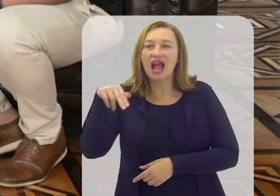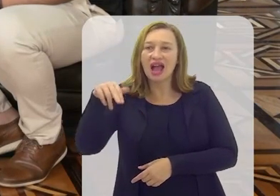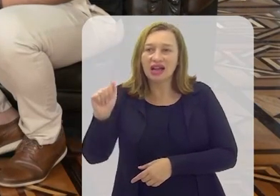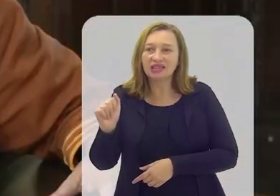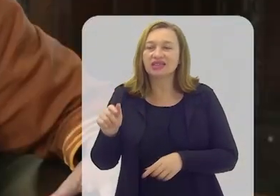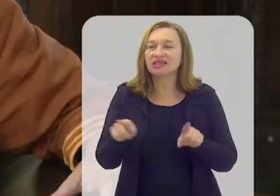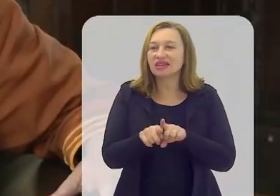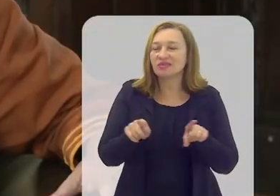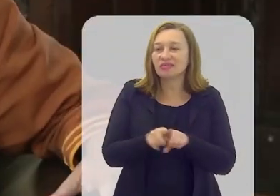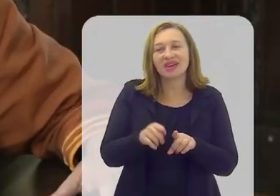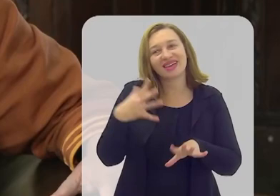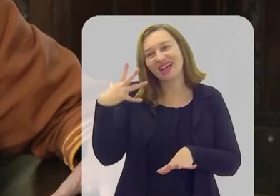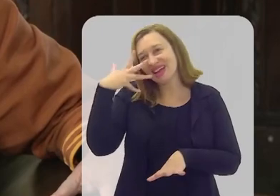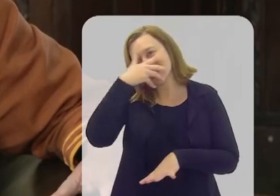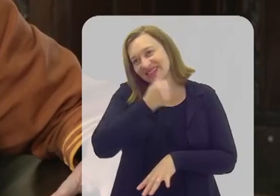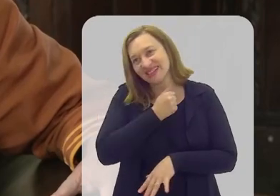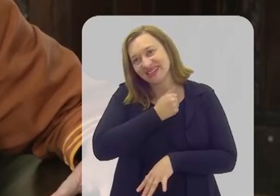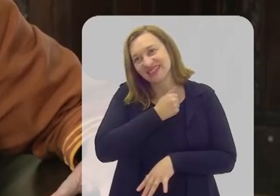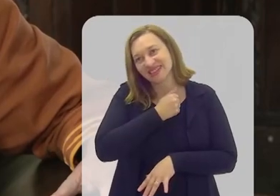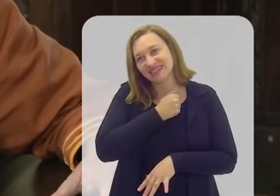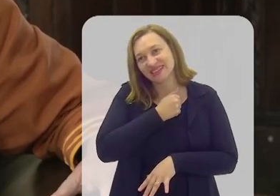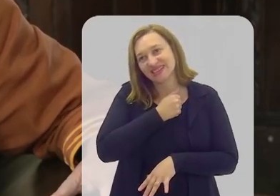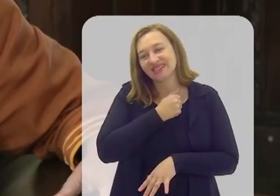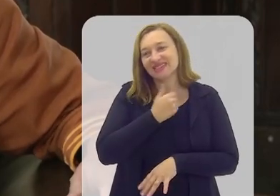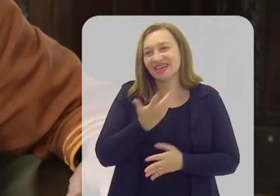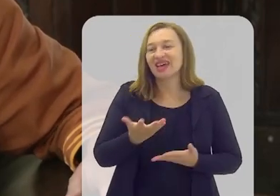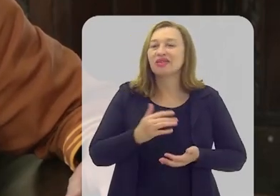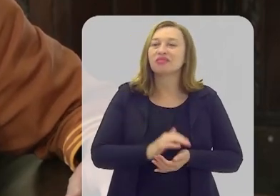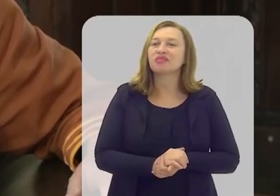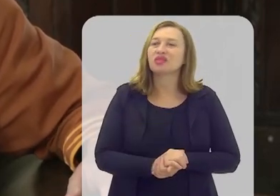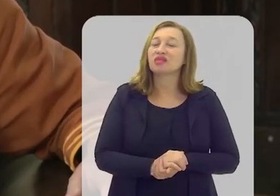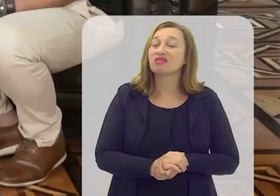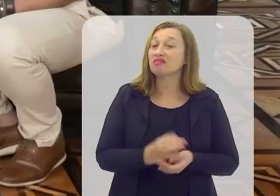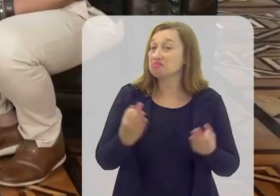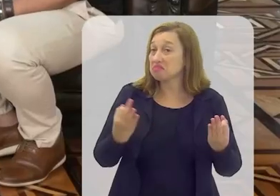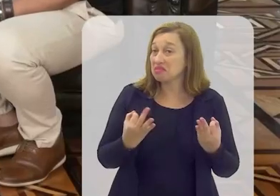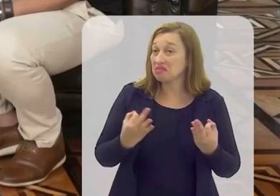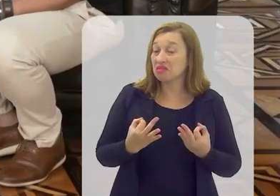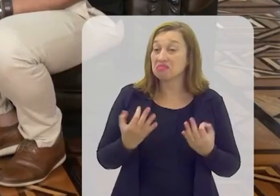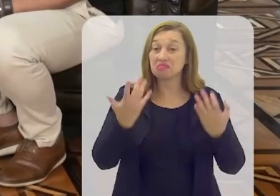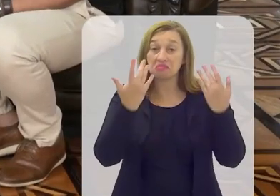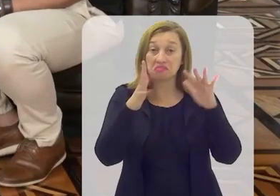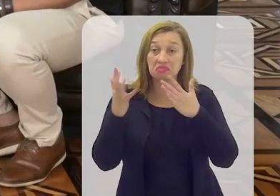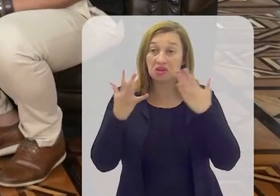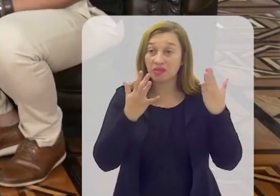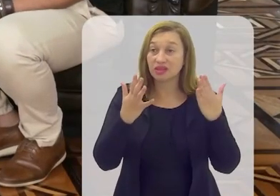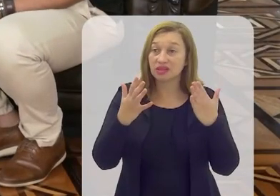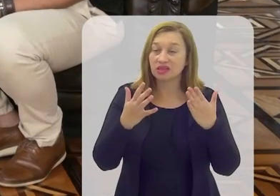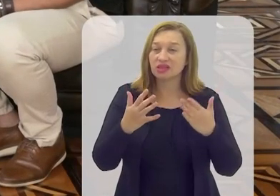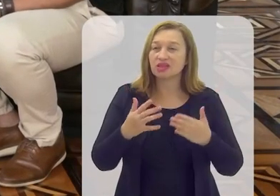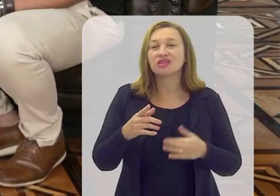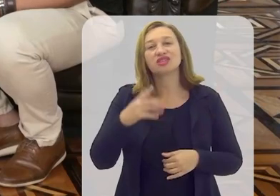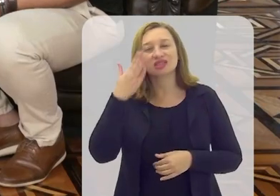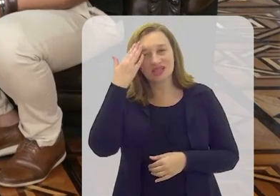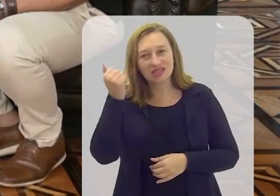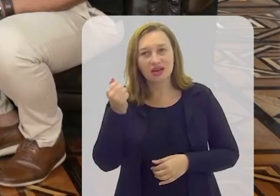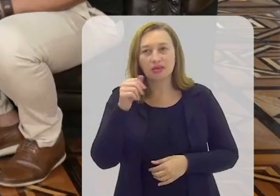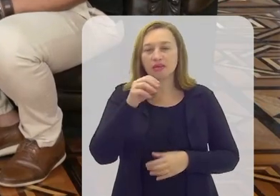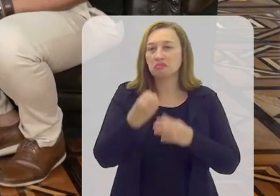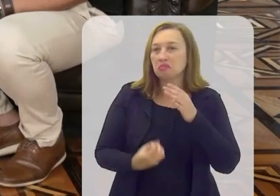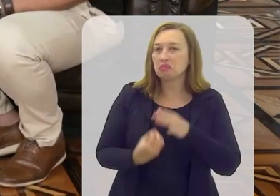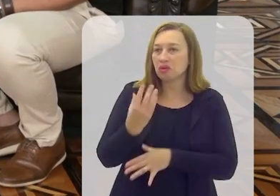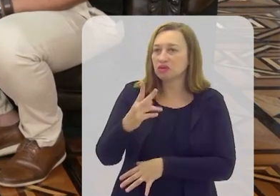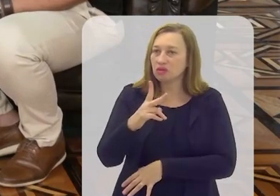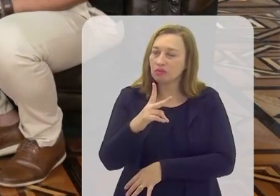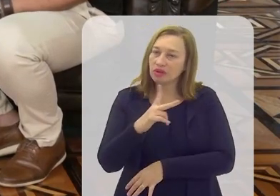Ana agora também está a coisa mais linda, né? Que coisa. Um casal. E eu achei assim fantástico. Primeiro, quero parabenizar, que a gente sabe que